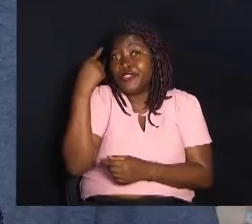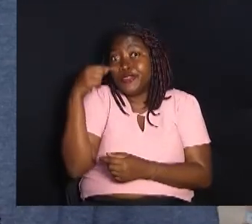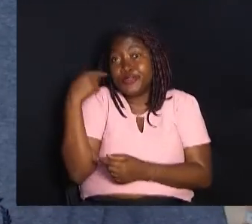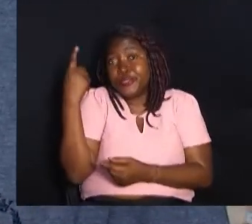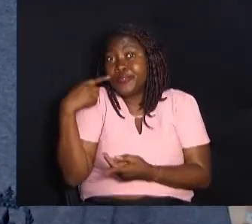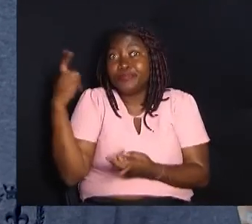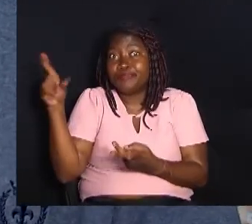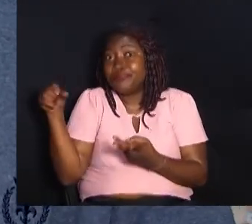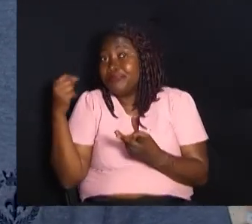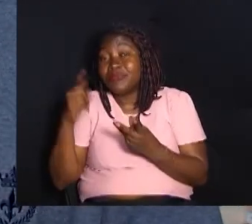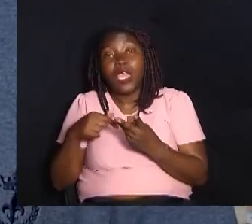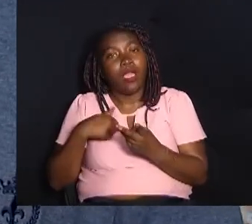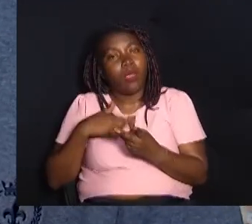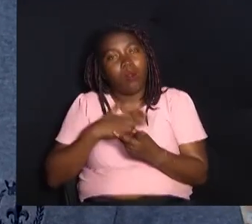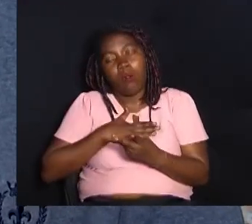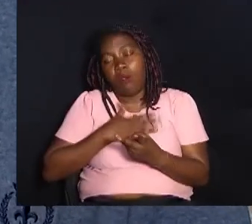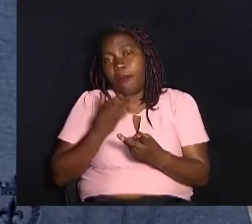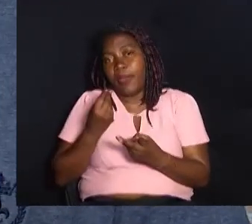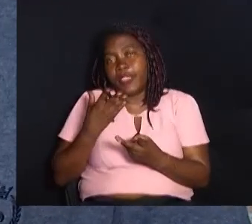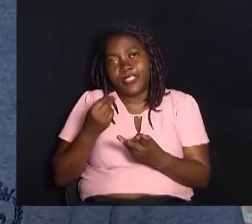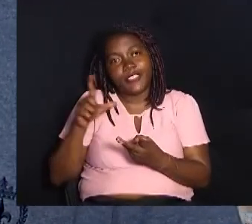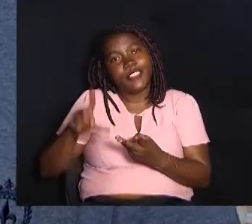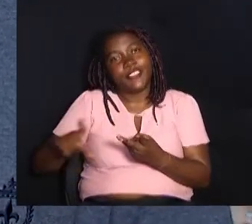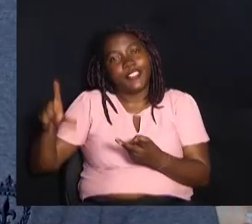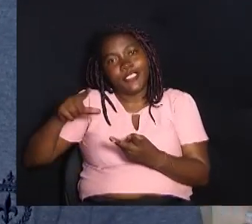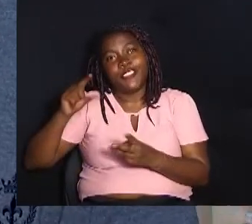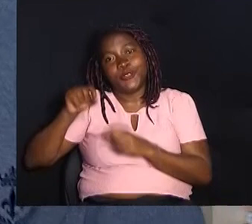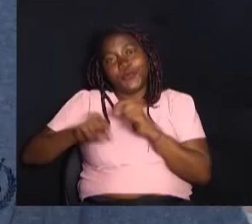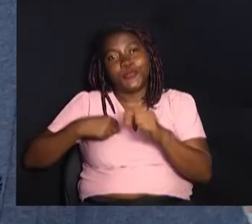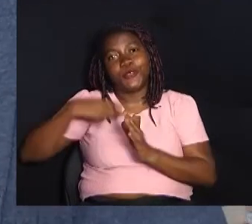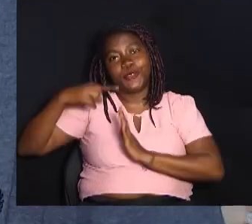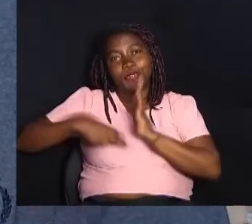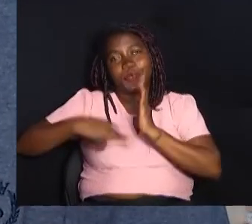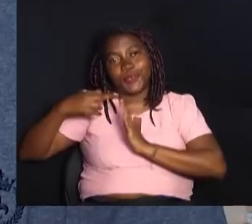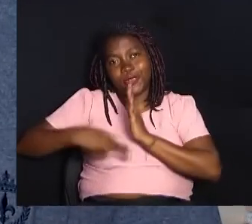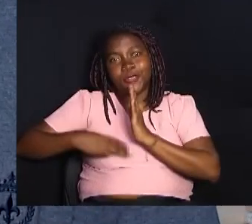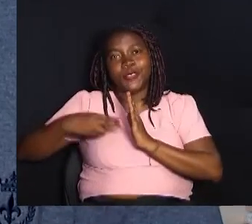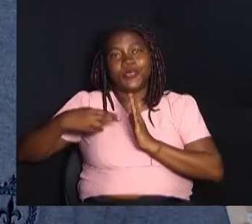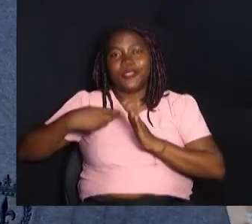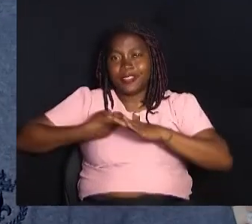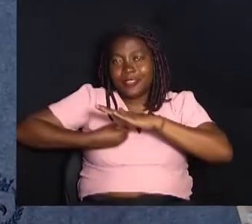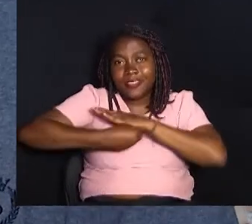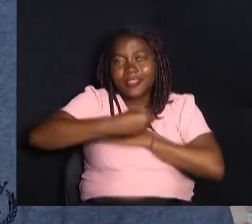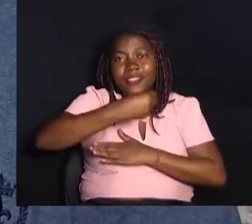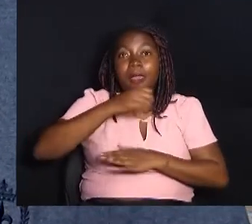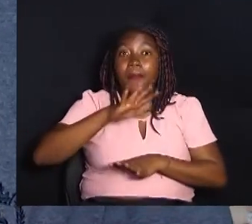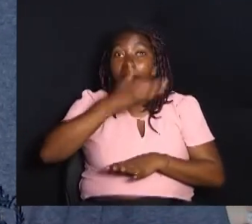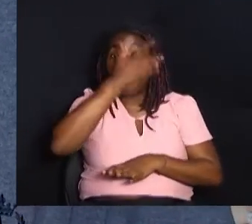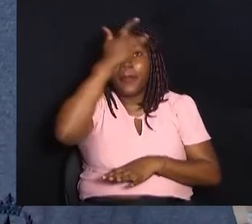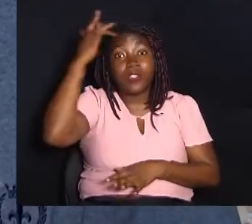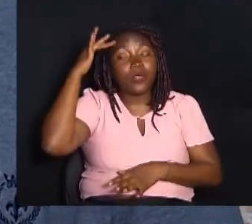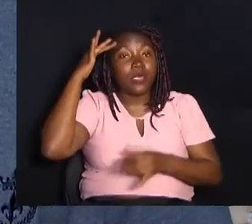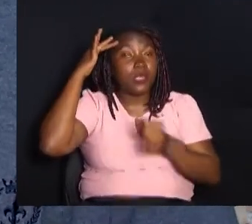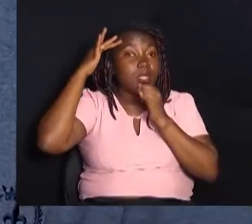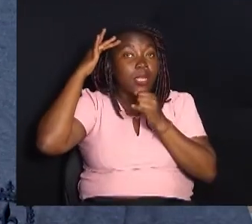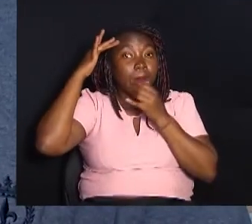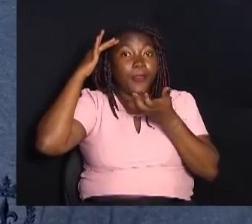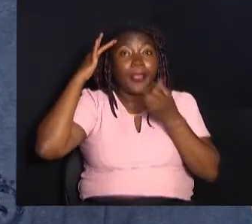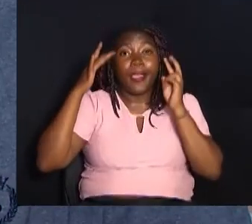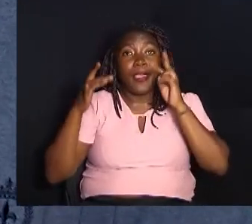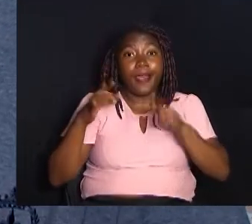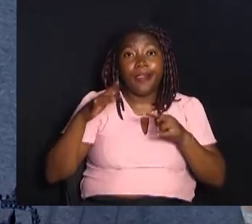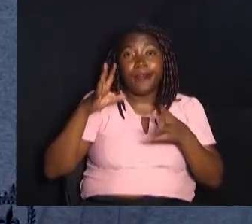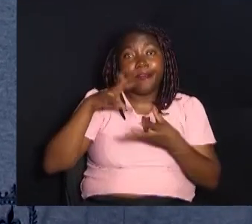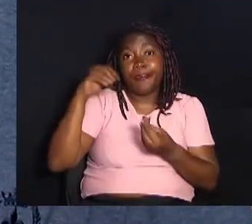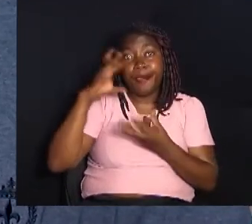sobre direito e assim por diante, né? Eu gosto bastante agora da literatura, do que eu tô lendo, do que eu me adentrei, né? Mas as pessoas